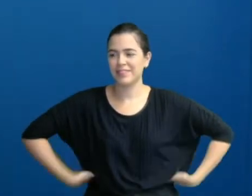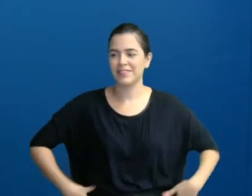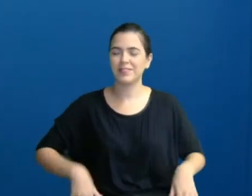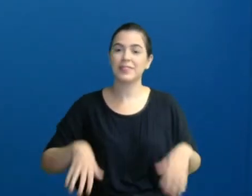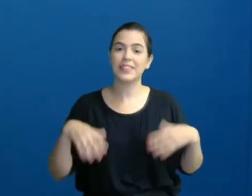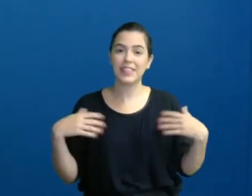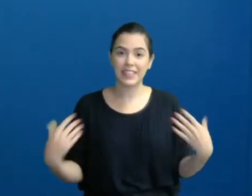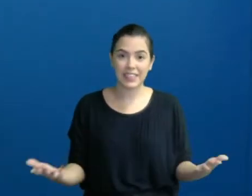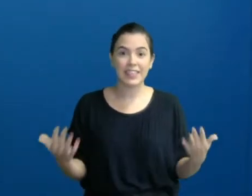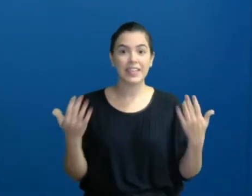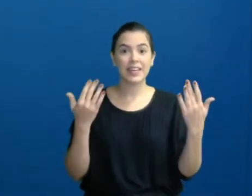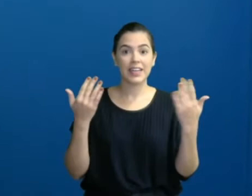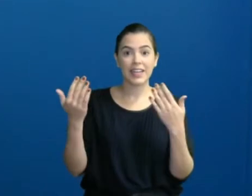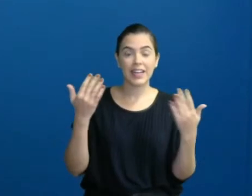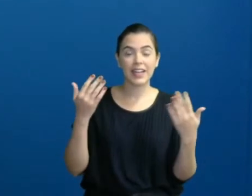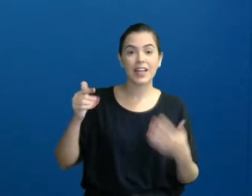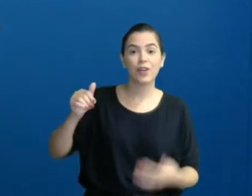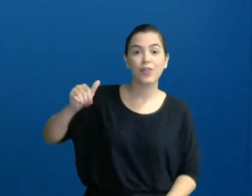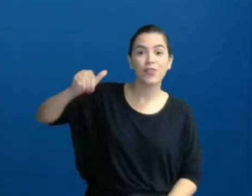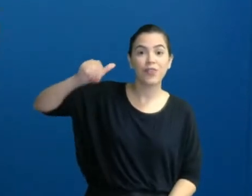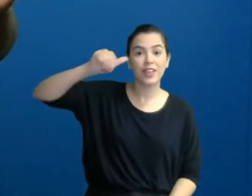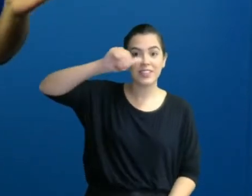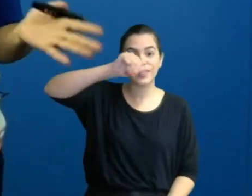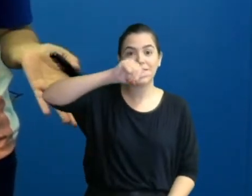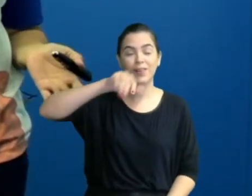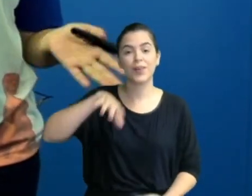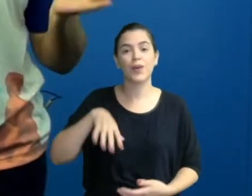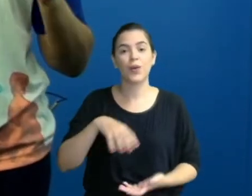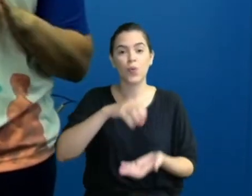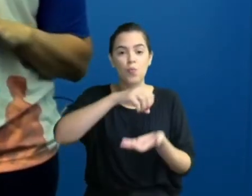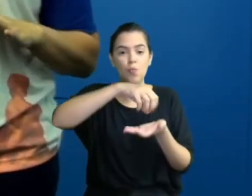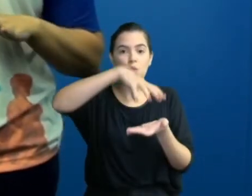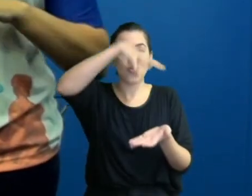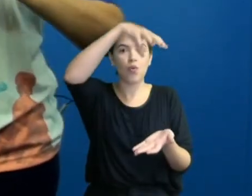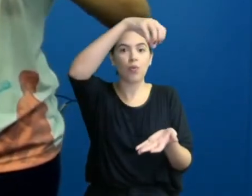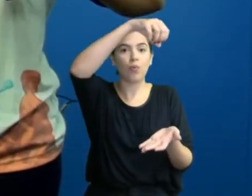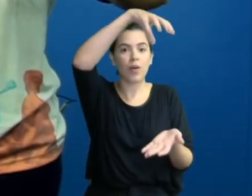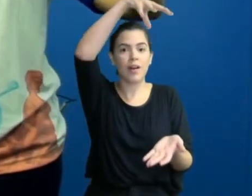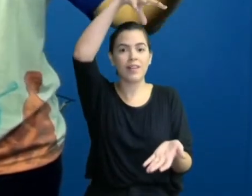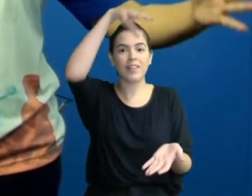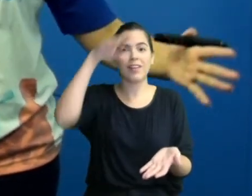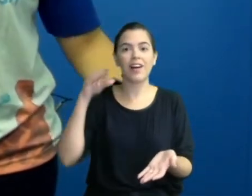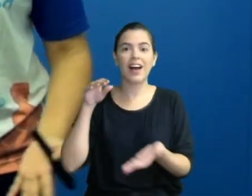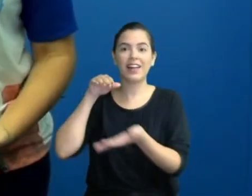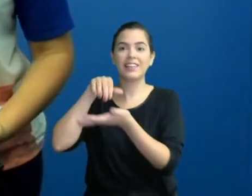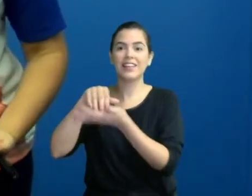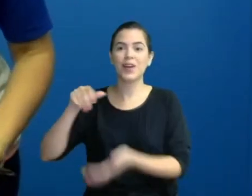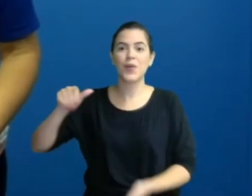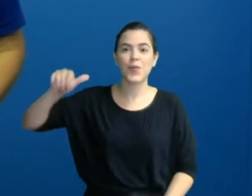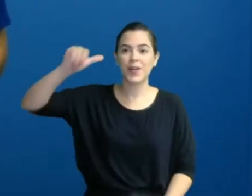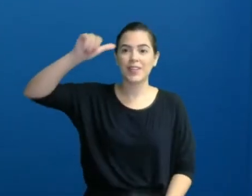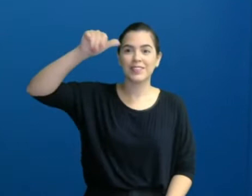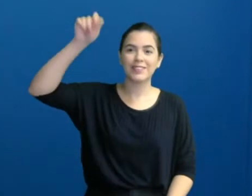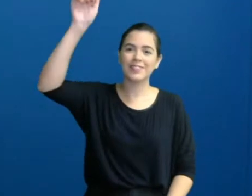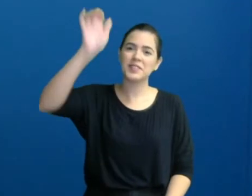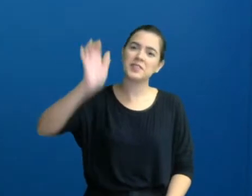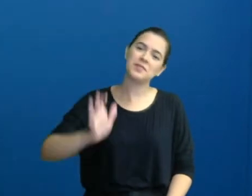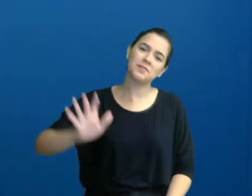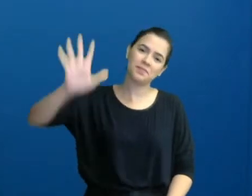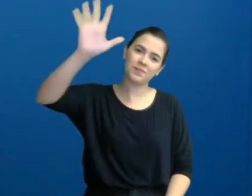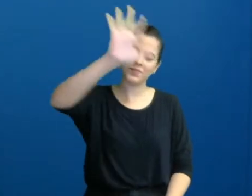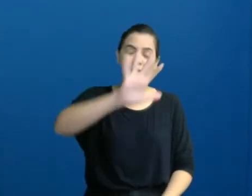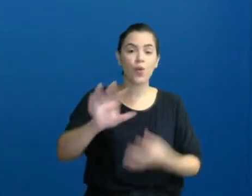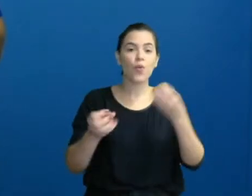E em relação à aviação, gente? Do balão ao avião nesse Brasilzão, né? Como foi